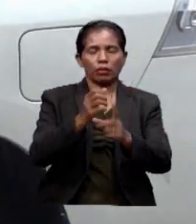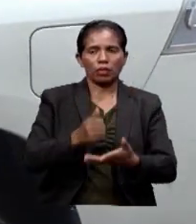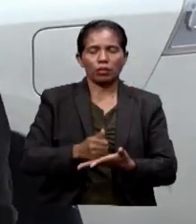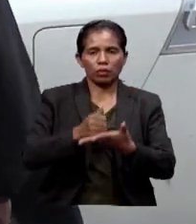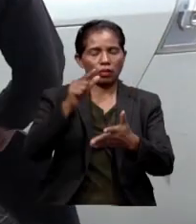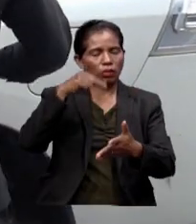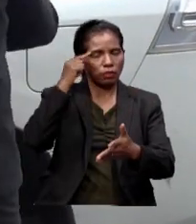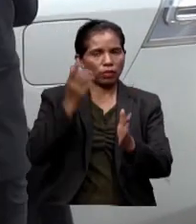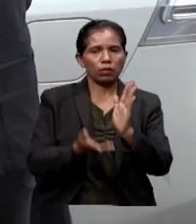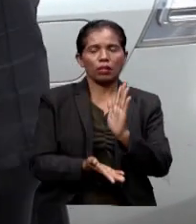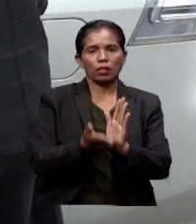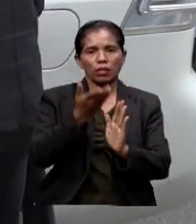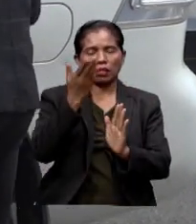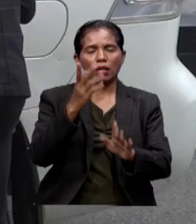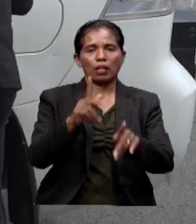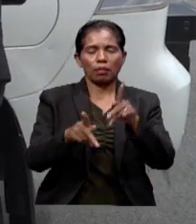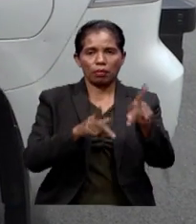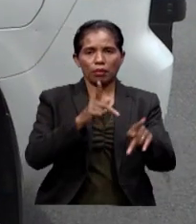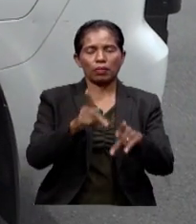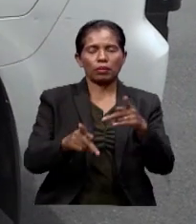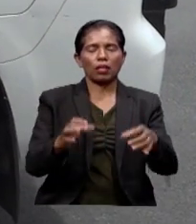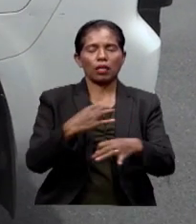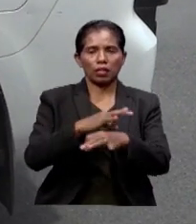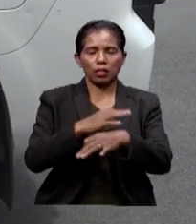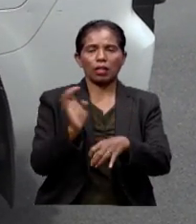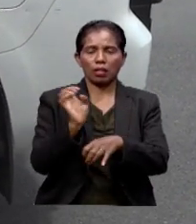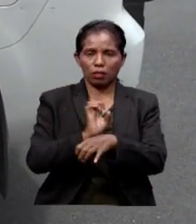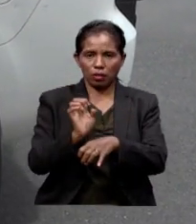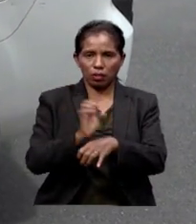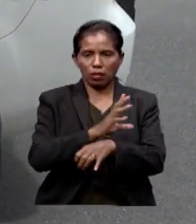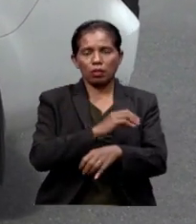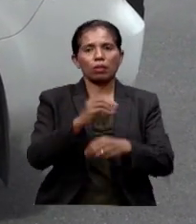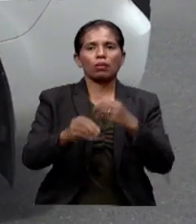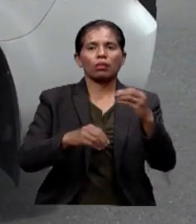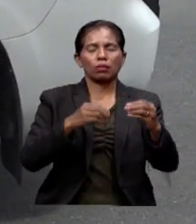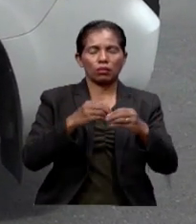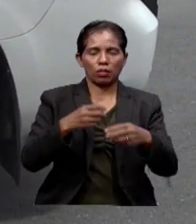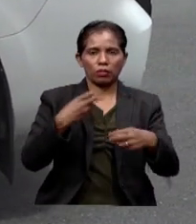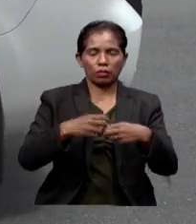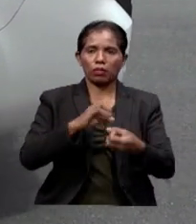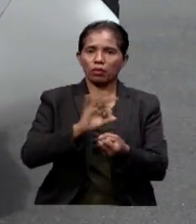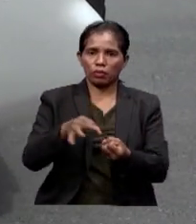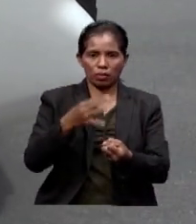governo hasa resiliência comunidade no recuperação na economia, relaciona o impacto